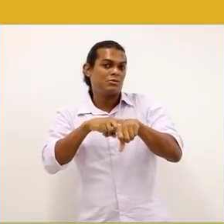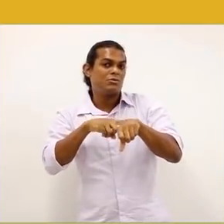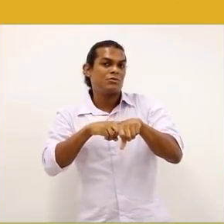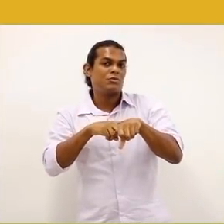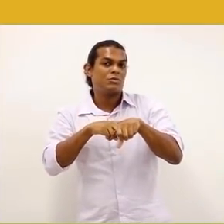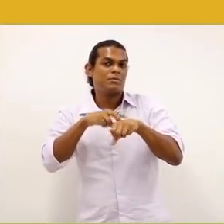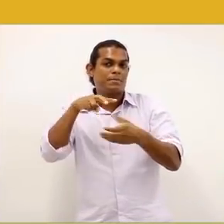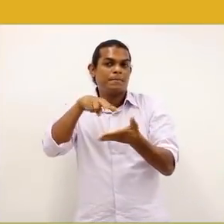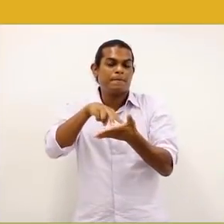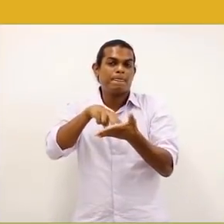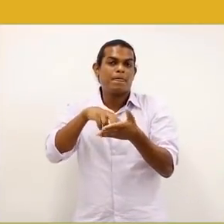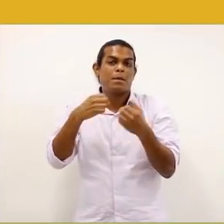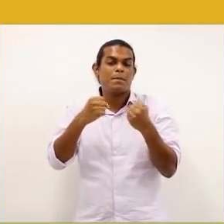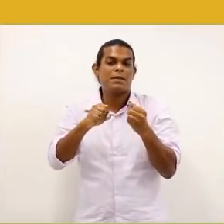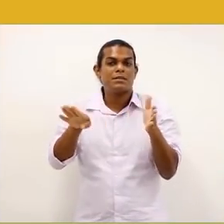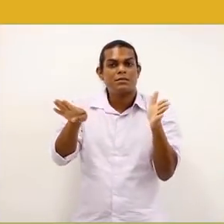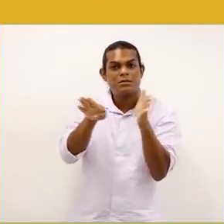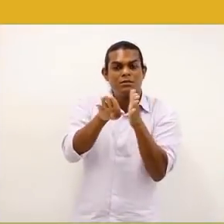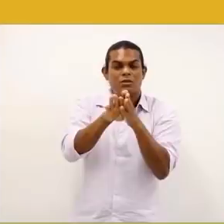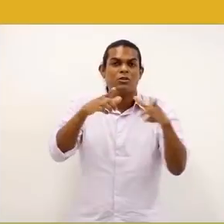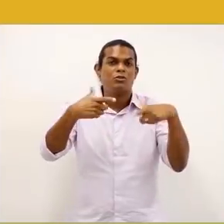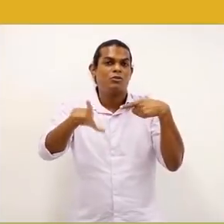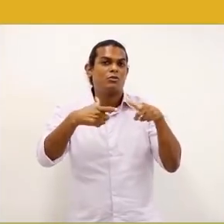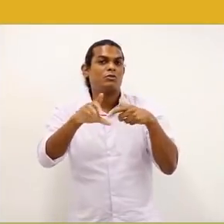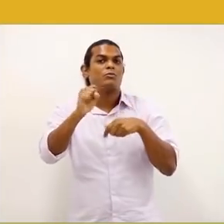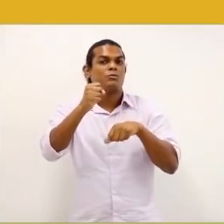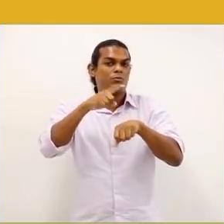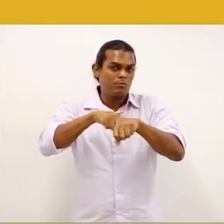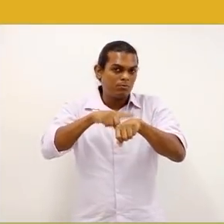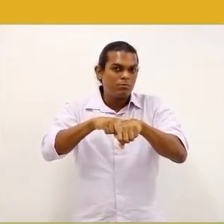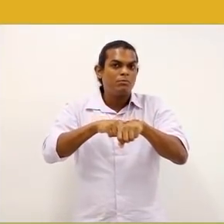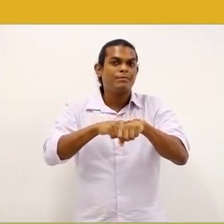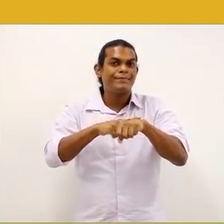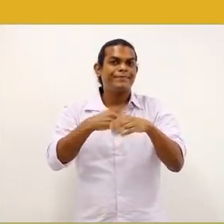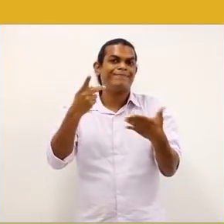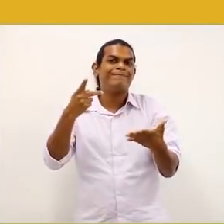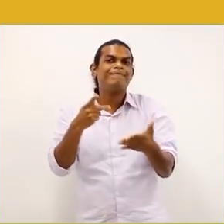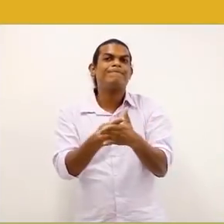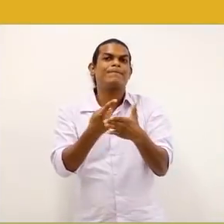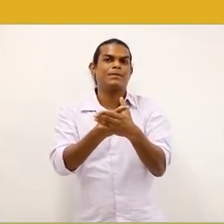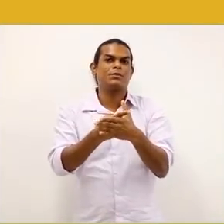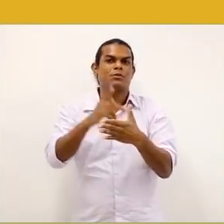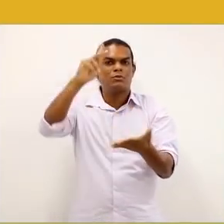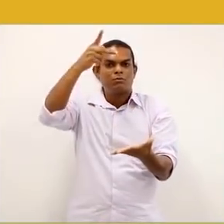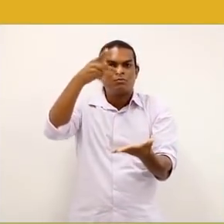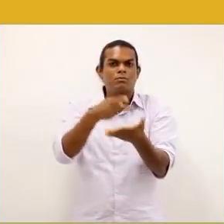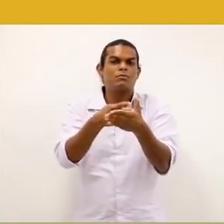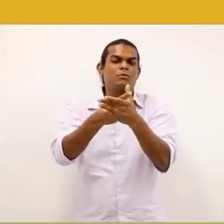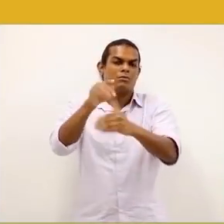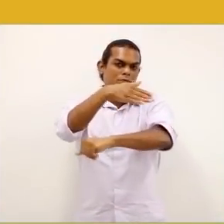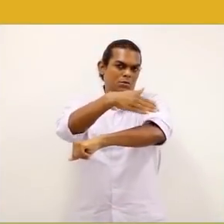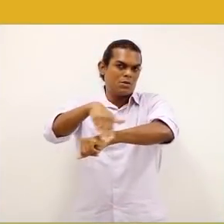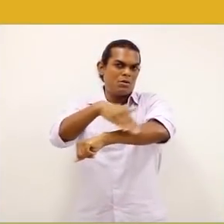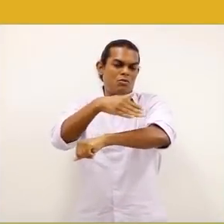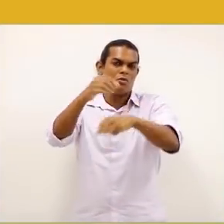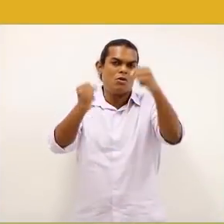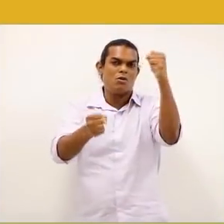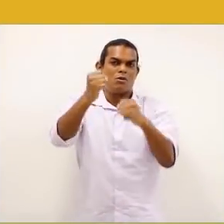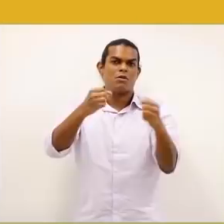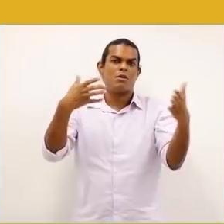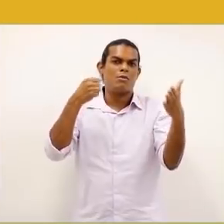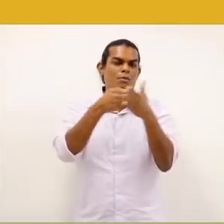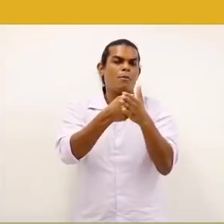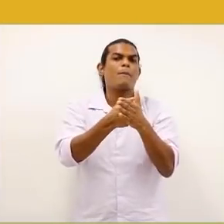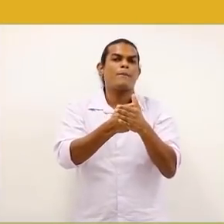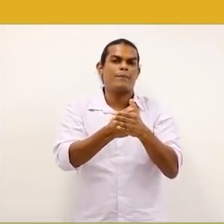no seu ambiente de trabalho às 8 e veio sofrer um acidente. É um acidente de trabalho, é o chamado acidente de trajeto. É aquele em que o